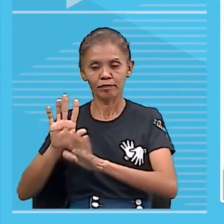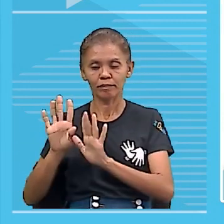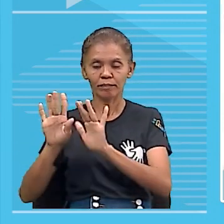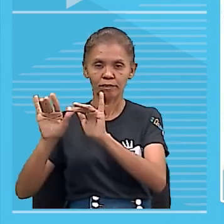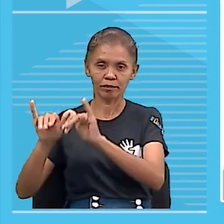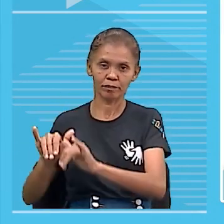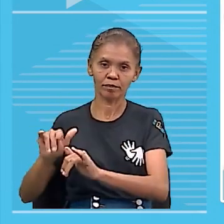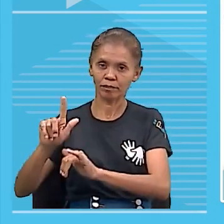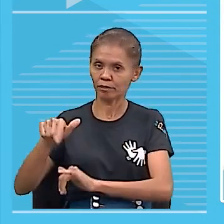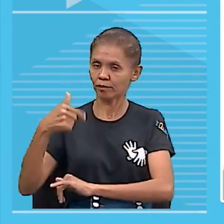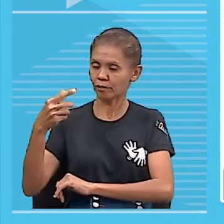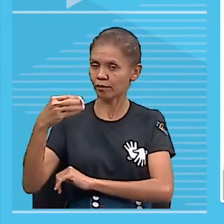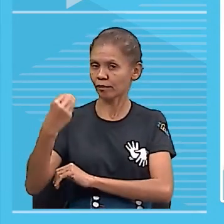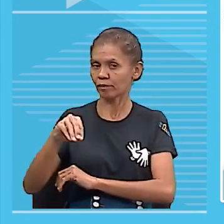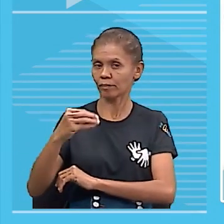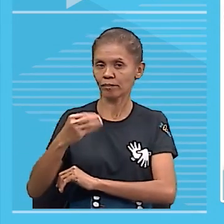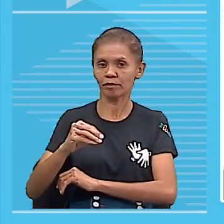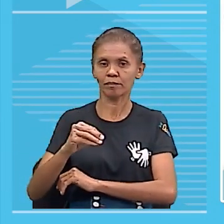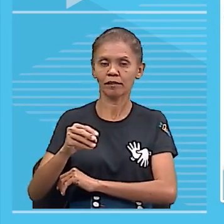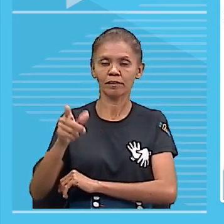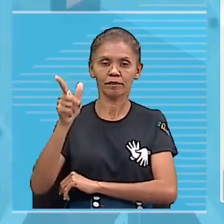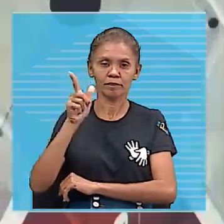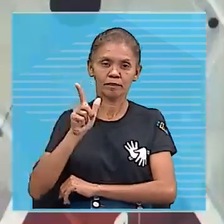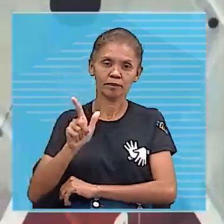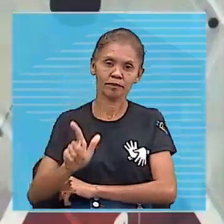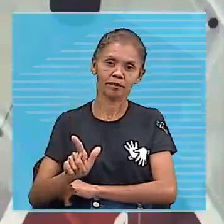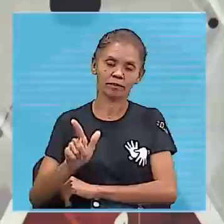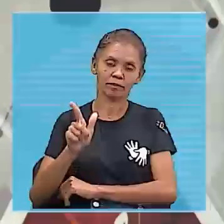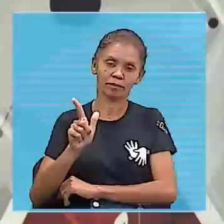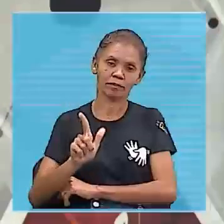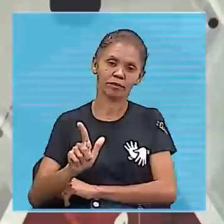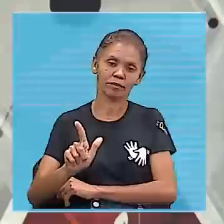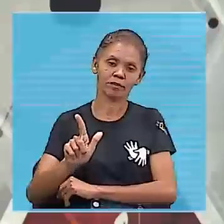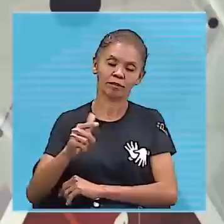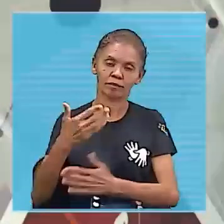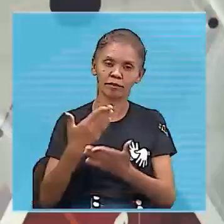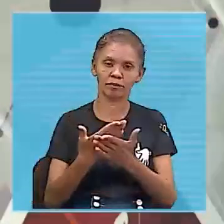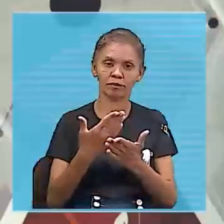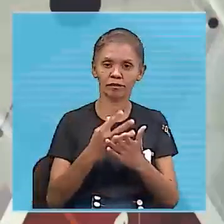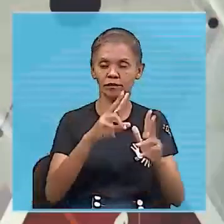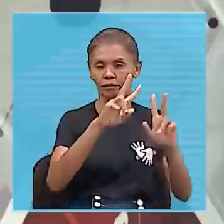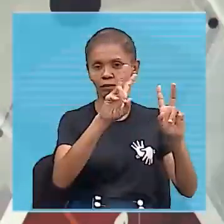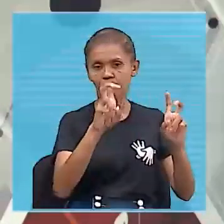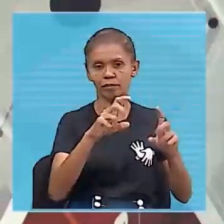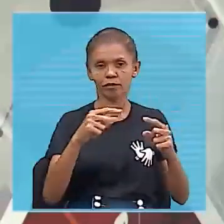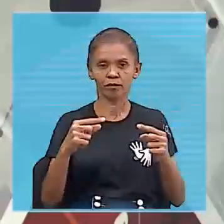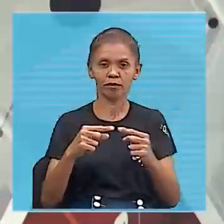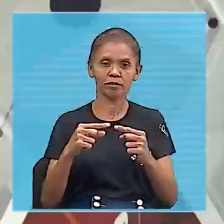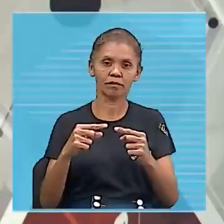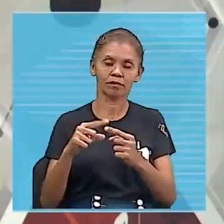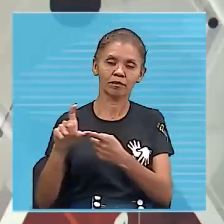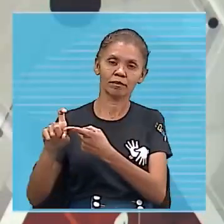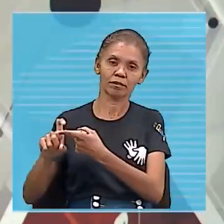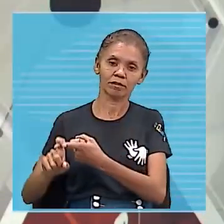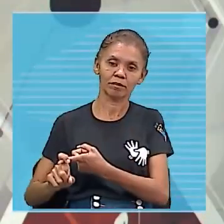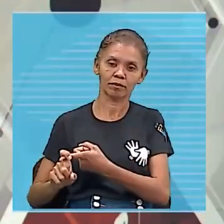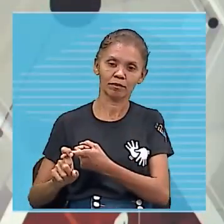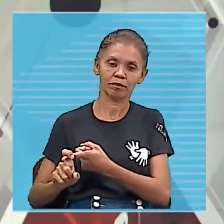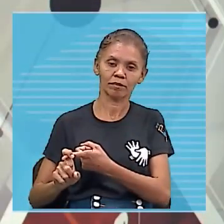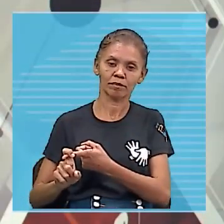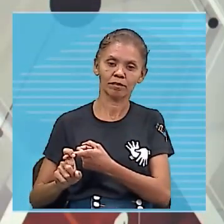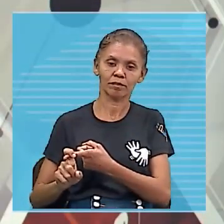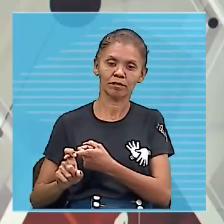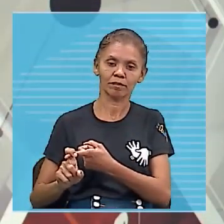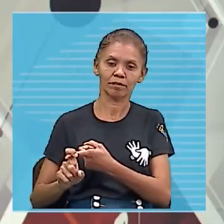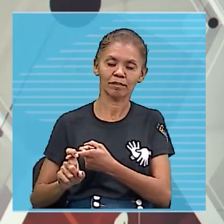após o intervalo a gente dá continuidade essa aula é esse tema de Associação de Resistores Tá bom